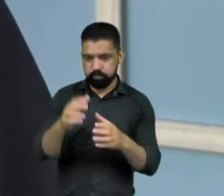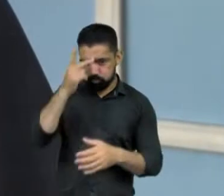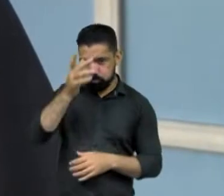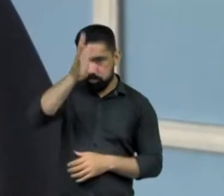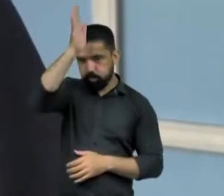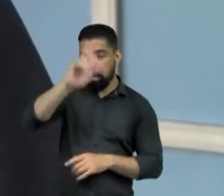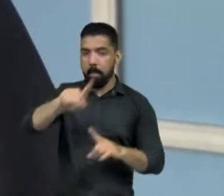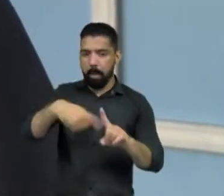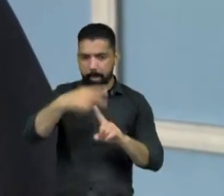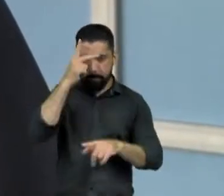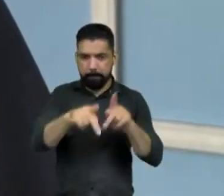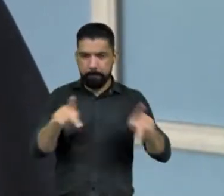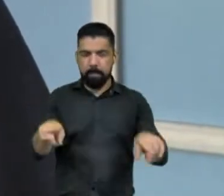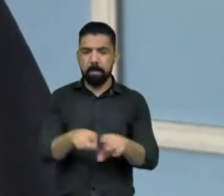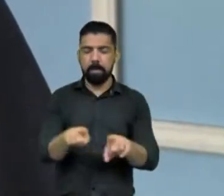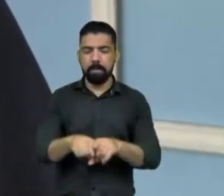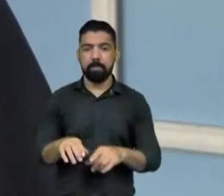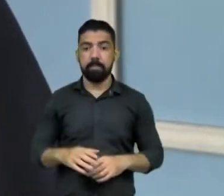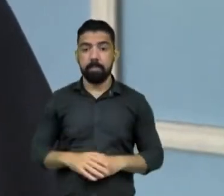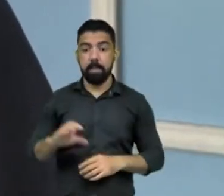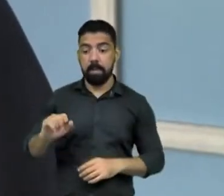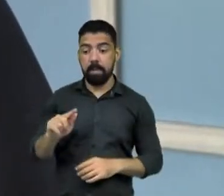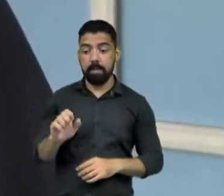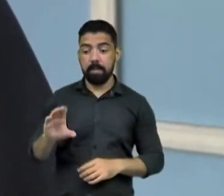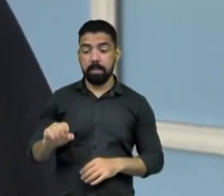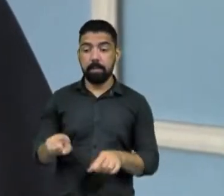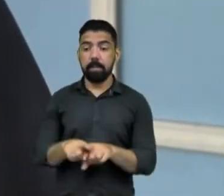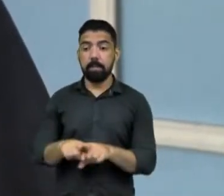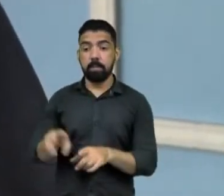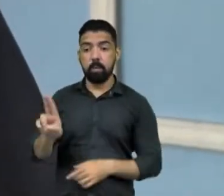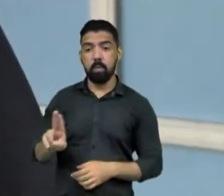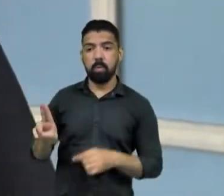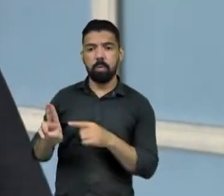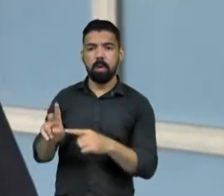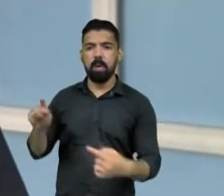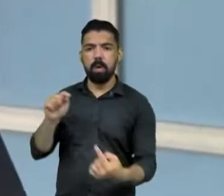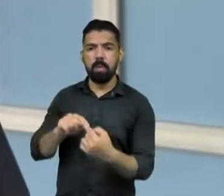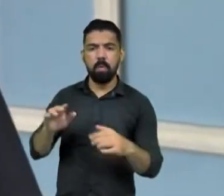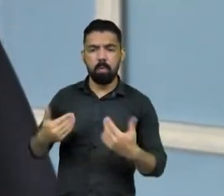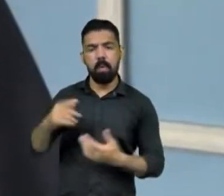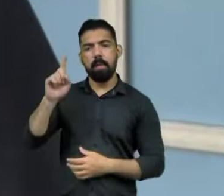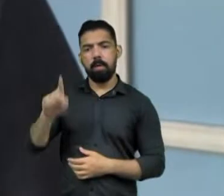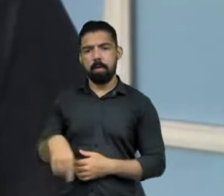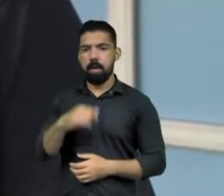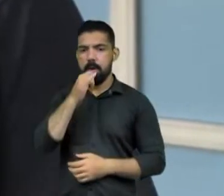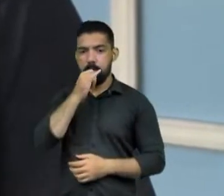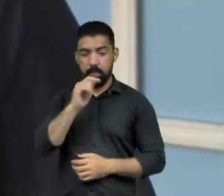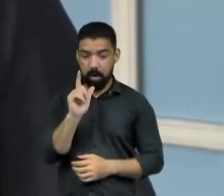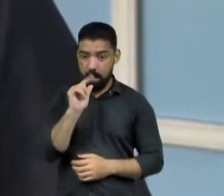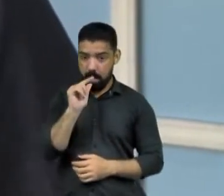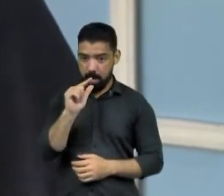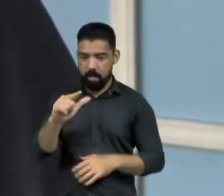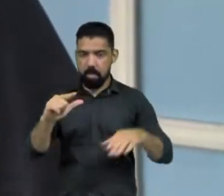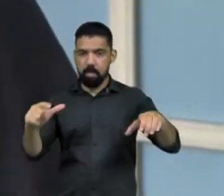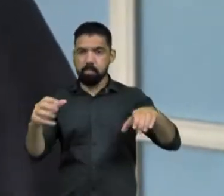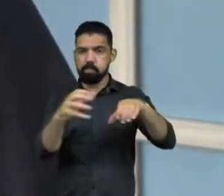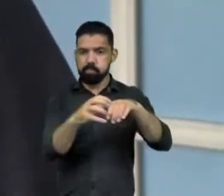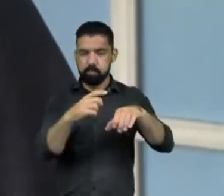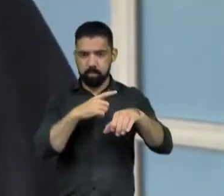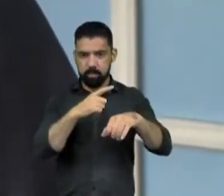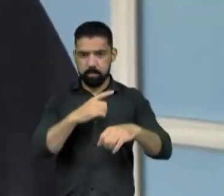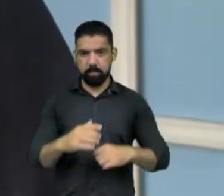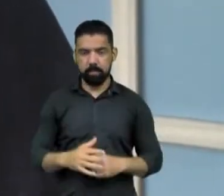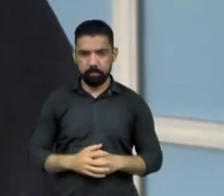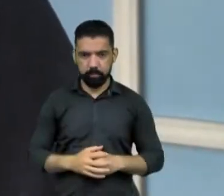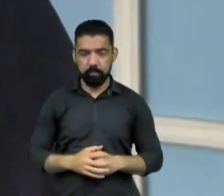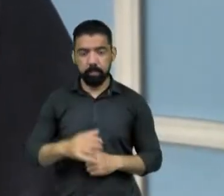Bem como também a CAGES utiliza esses hidrantes para que possa abastecer os caminhões jato, para que nos dê suporte na parte de desobstrução de